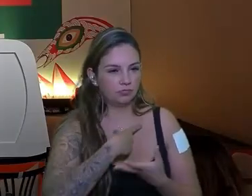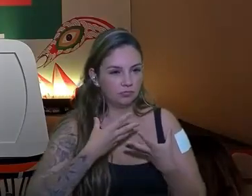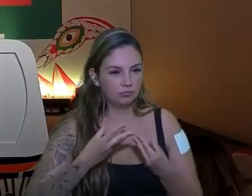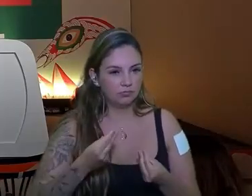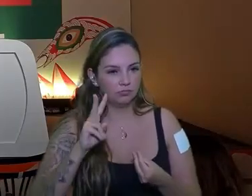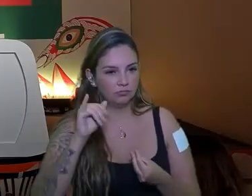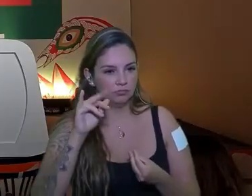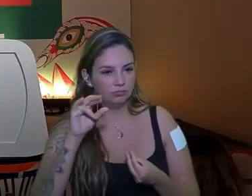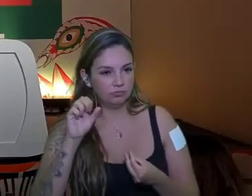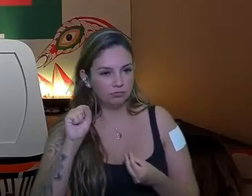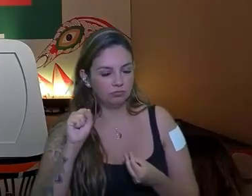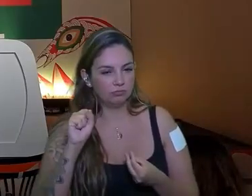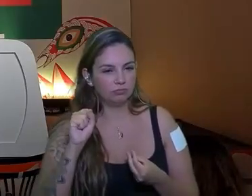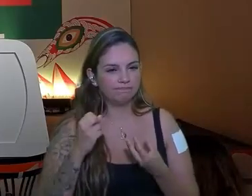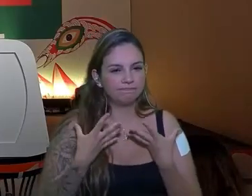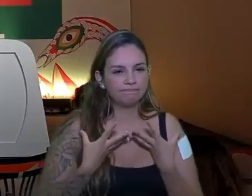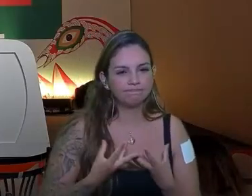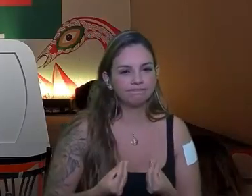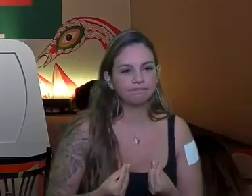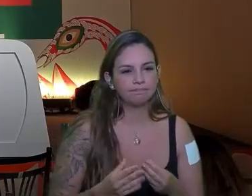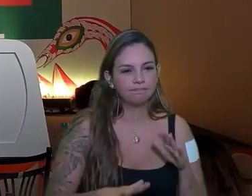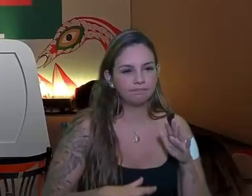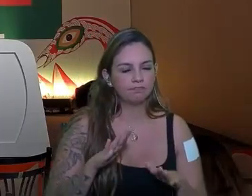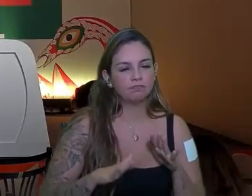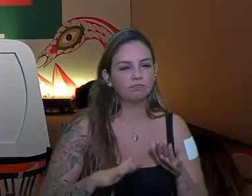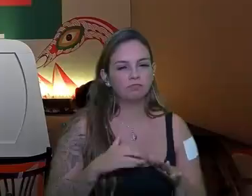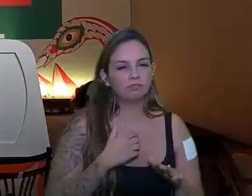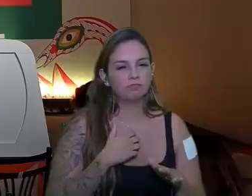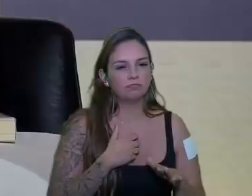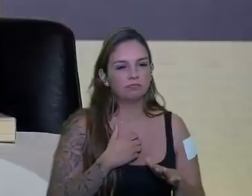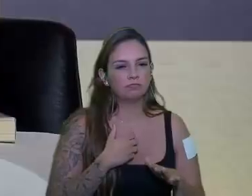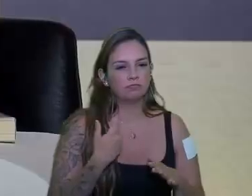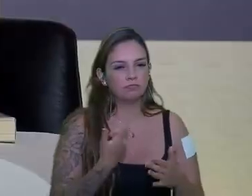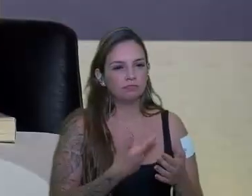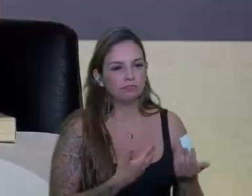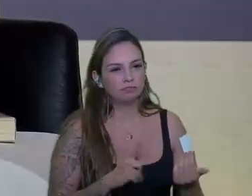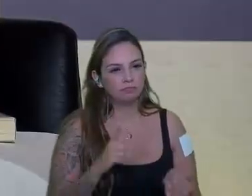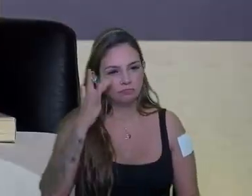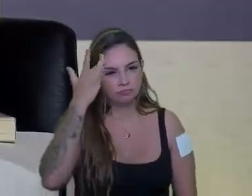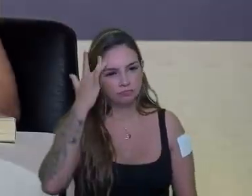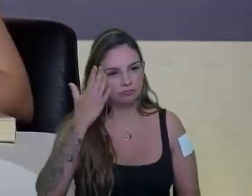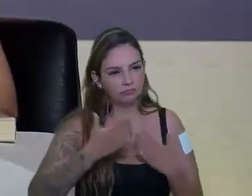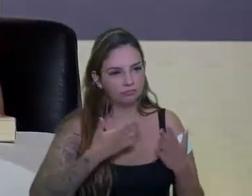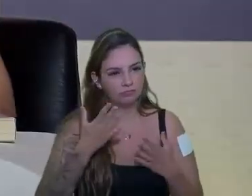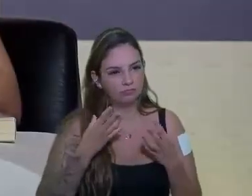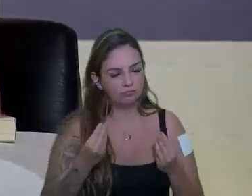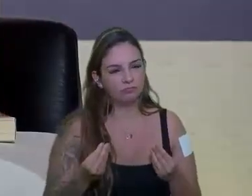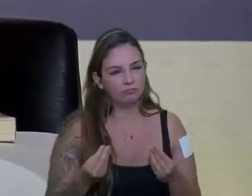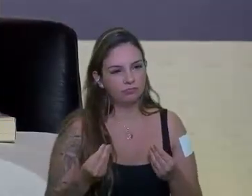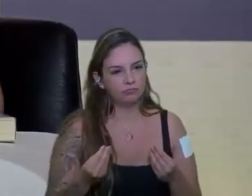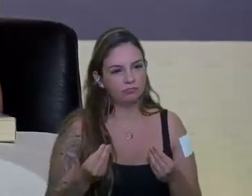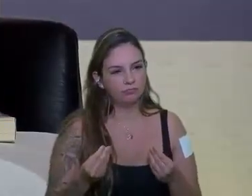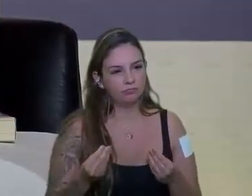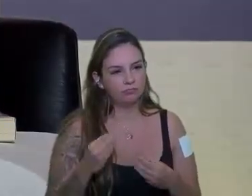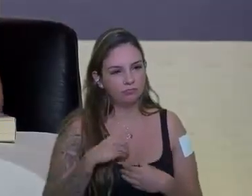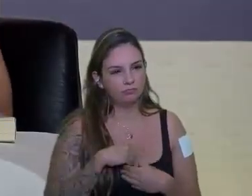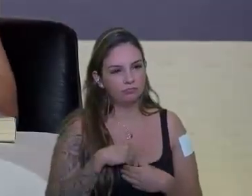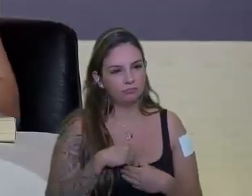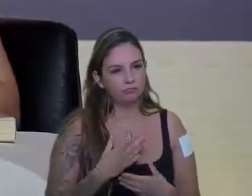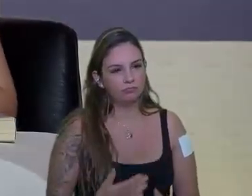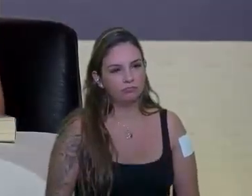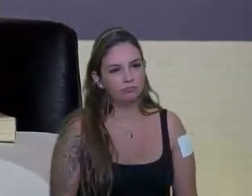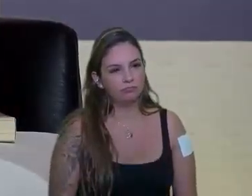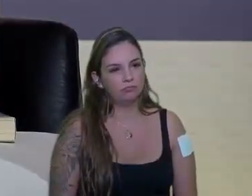do somos tantos, e às vezes a gente, na nossa juventude, não sabe lidar com o tanto de gente que tem aqui